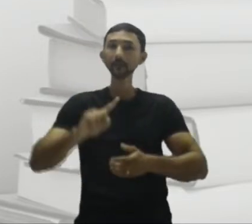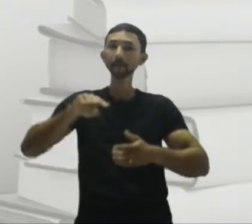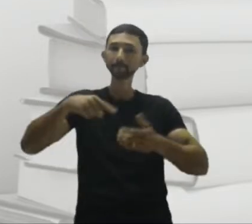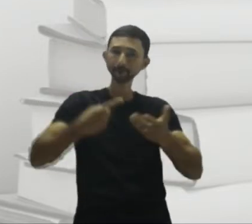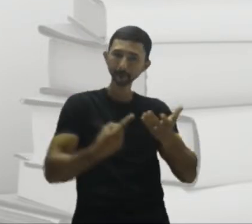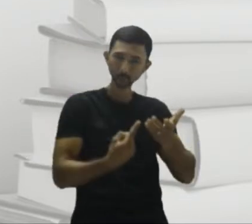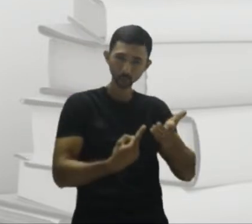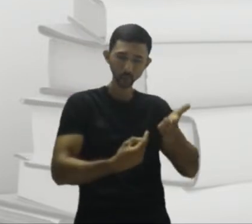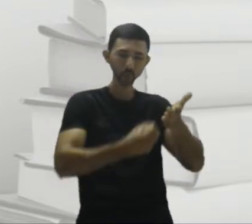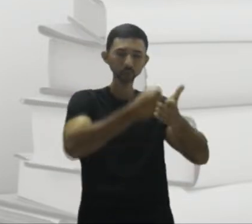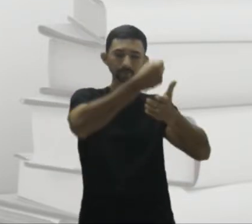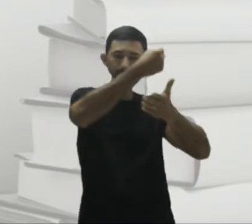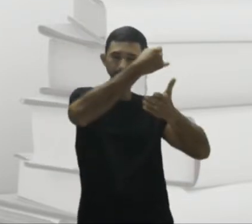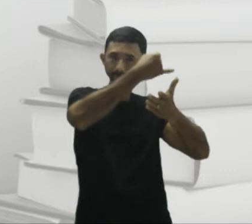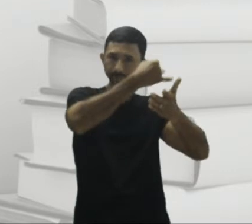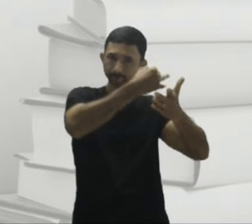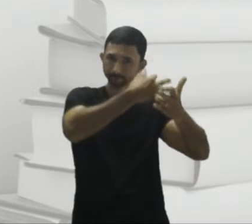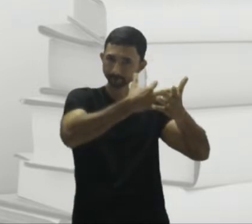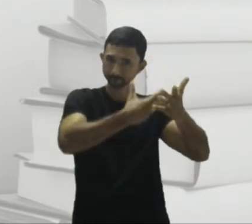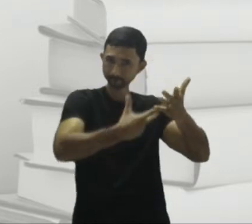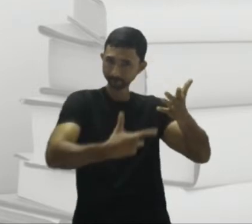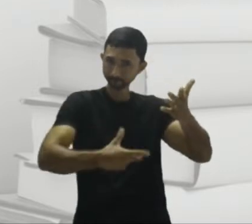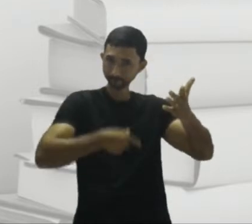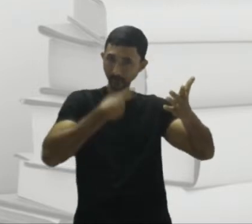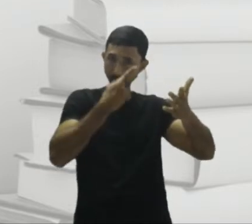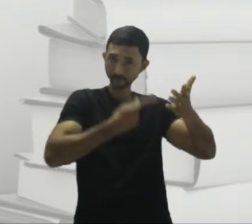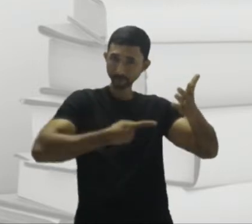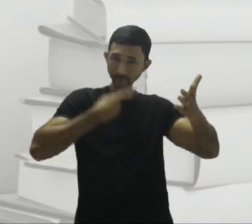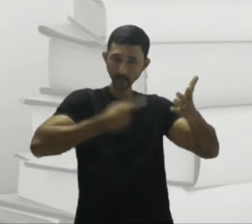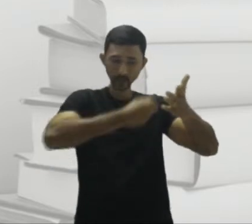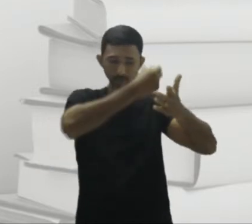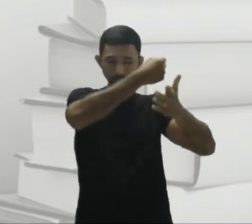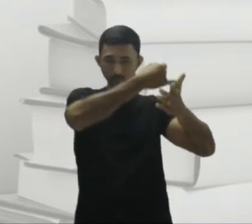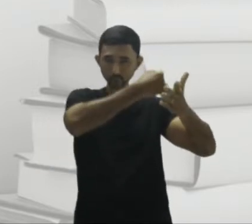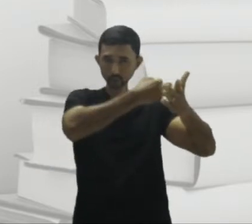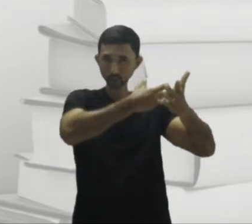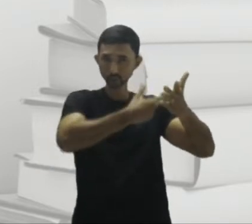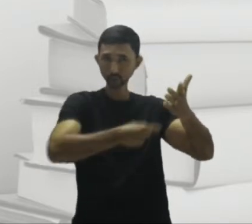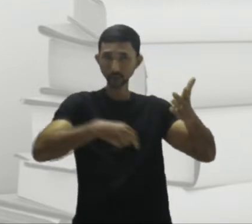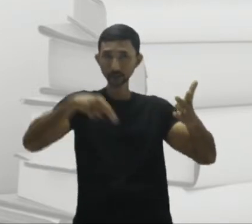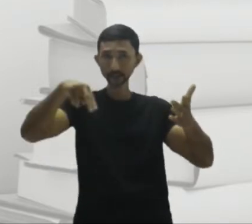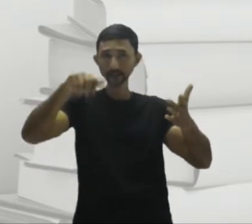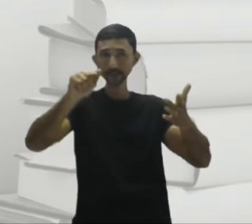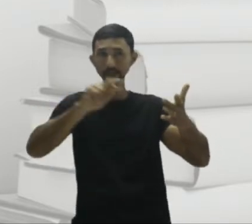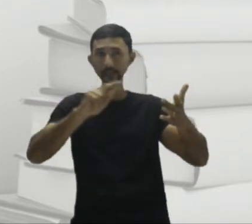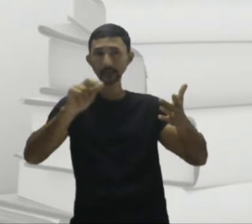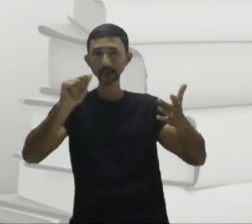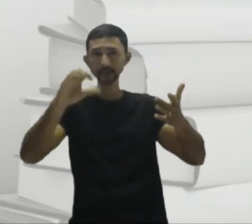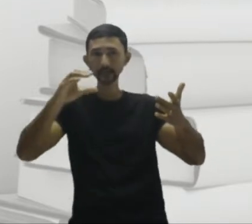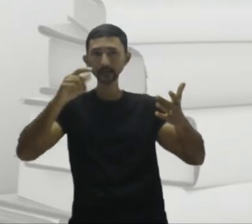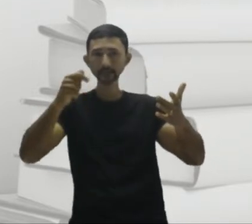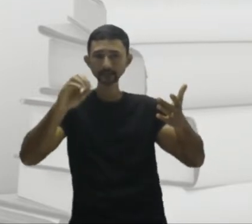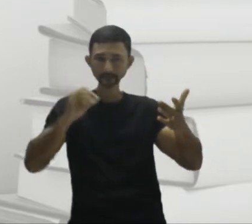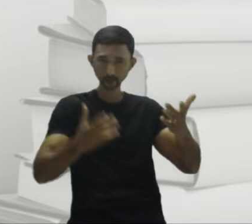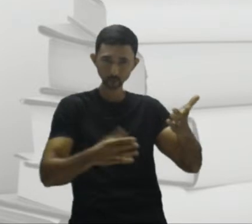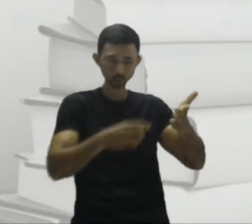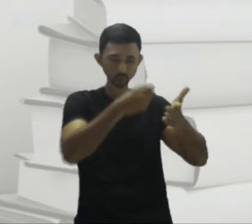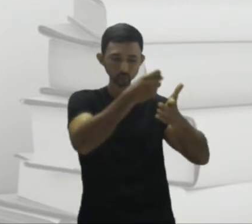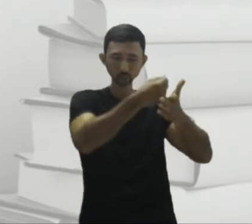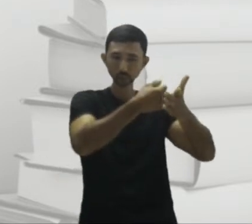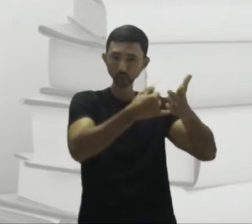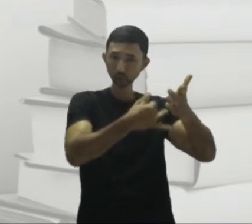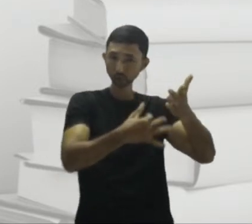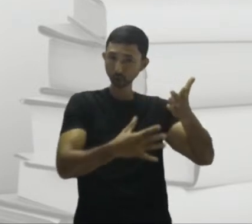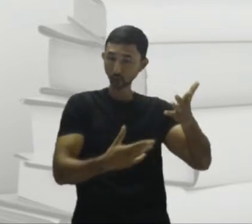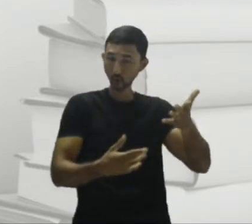si, que é a maior parte da epopeia, a parte em que a história é narrada, em que